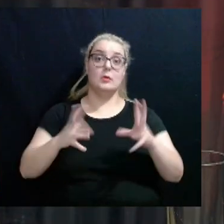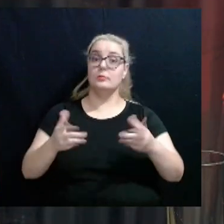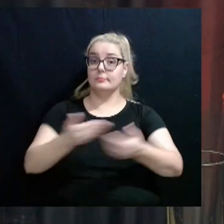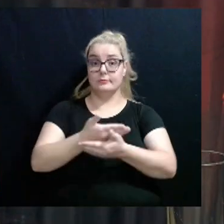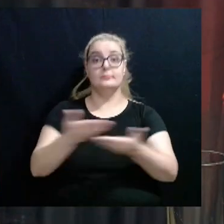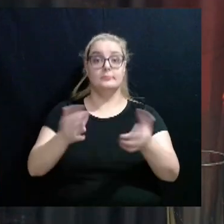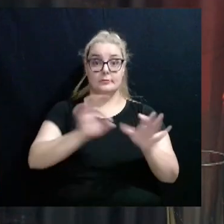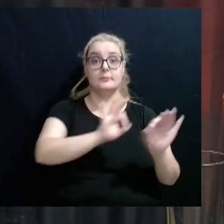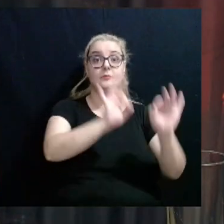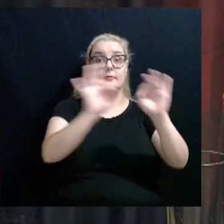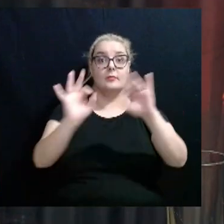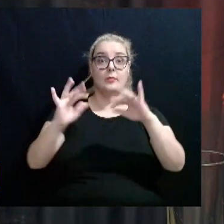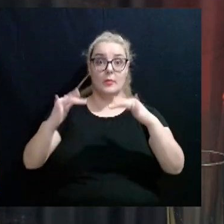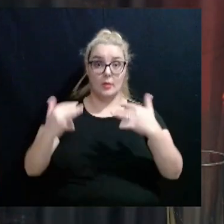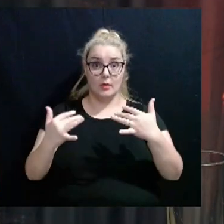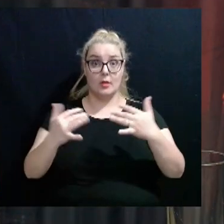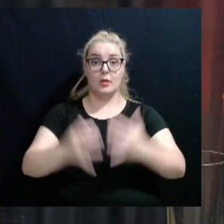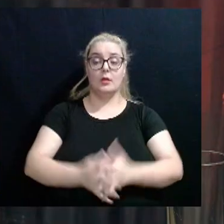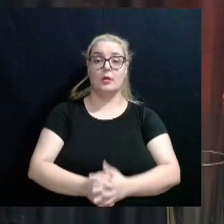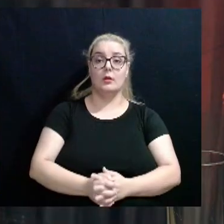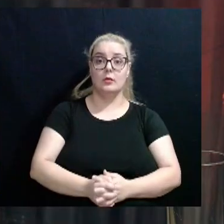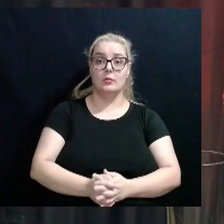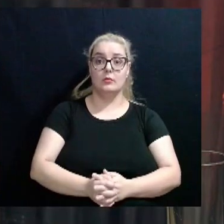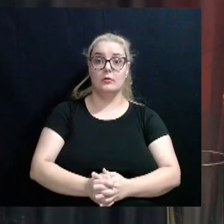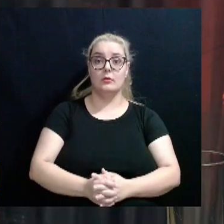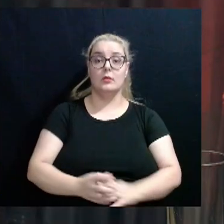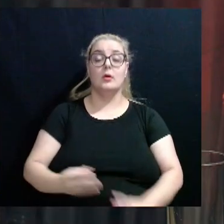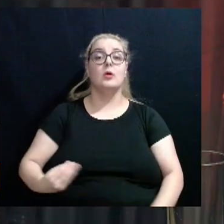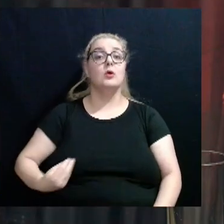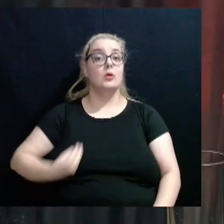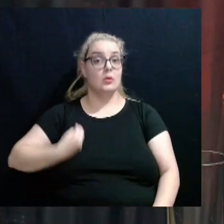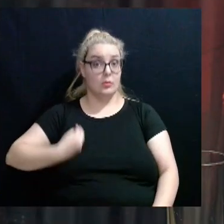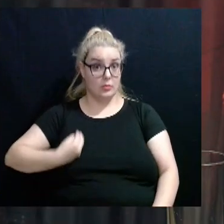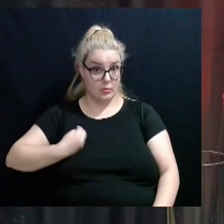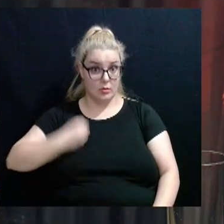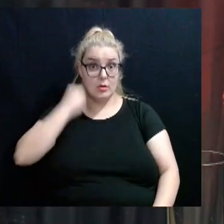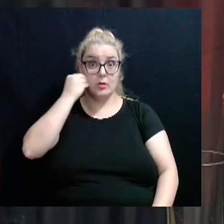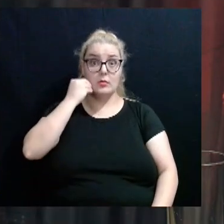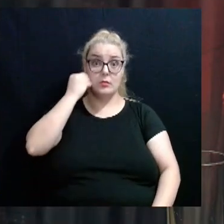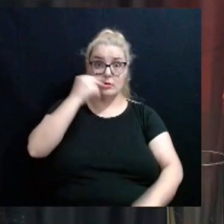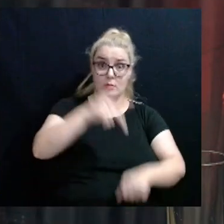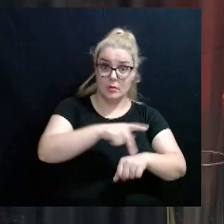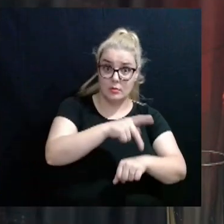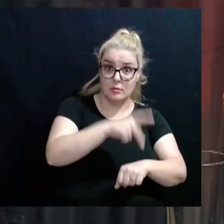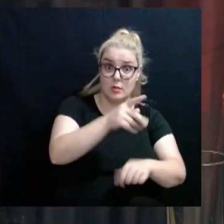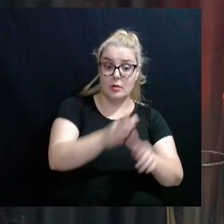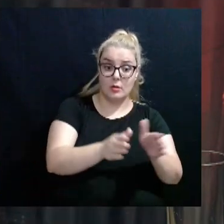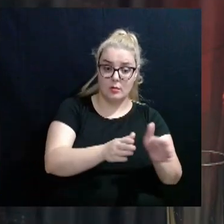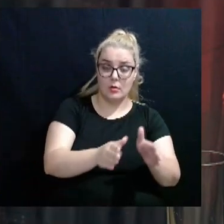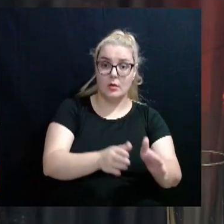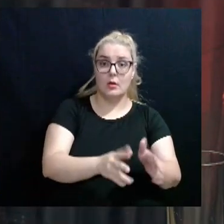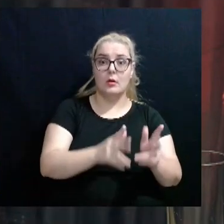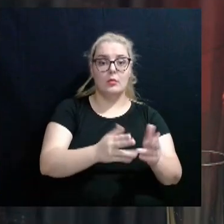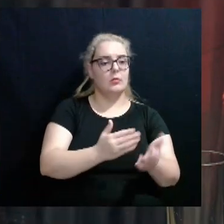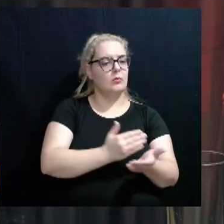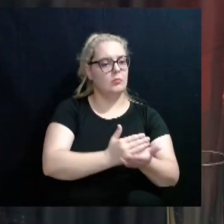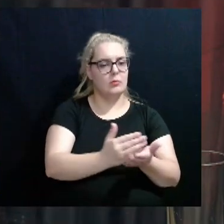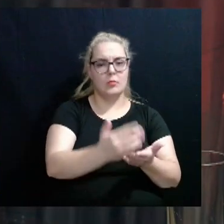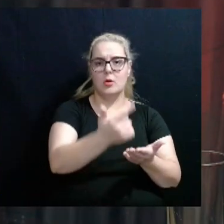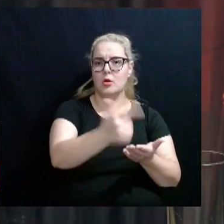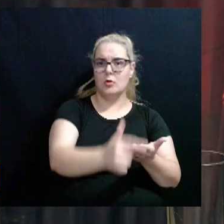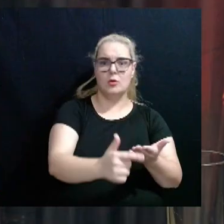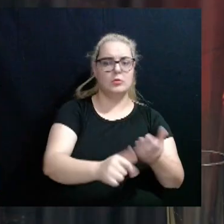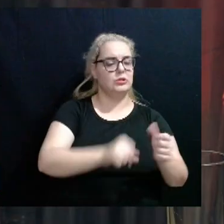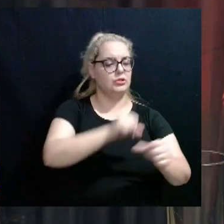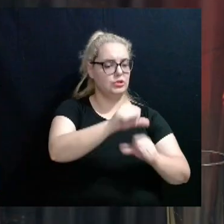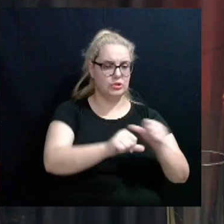nos assistindo, é que vivam a experiência da Páscoa como uma experiência de renovação, de transformação.